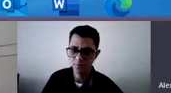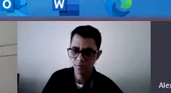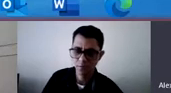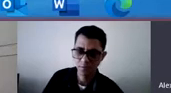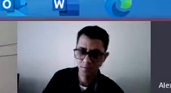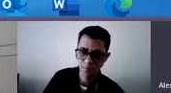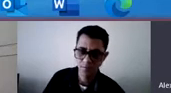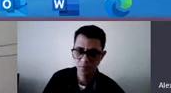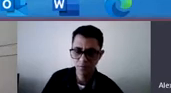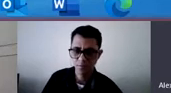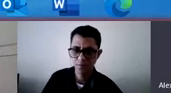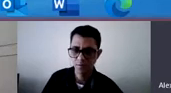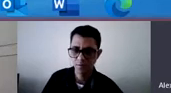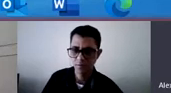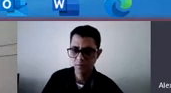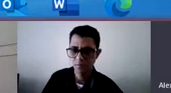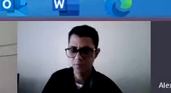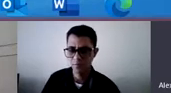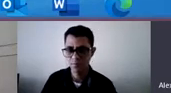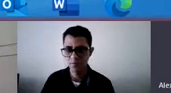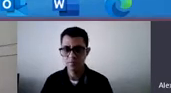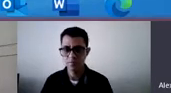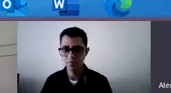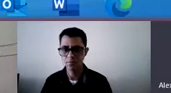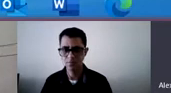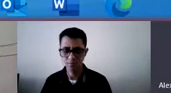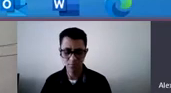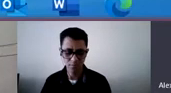Diego, perdeu o áudio agora, será?